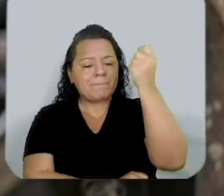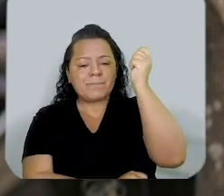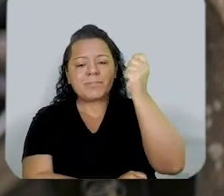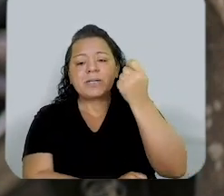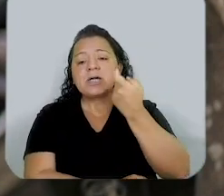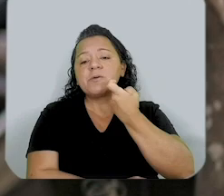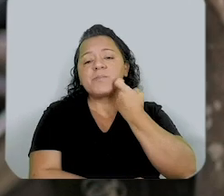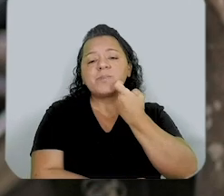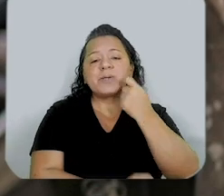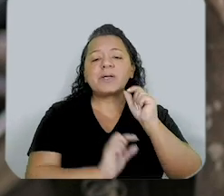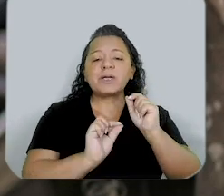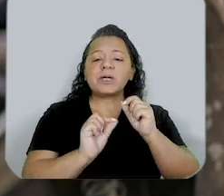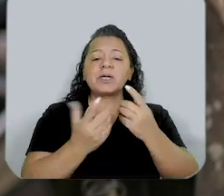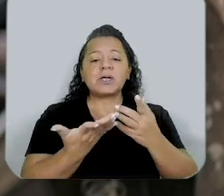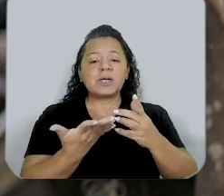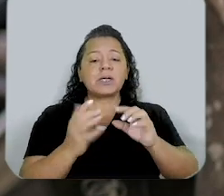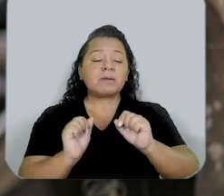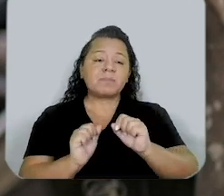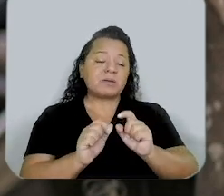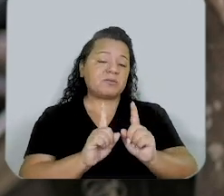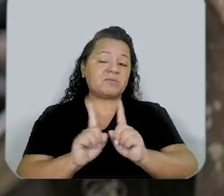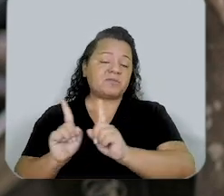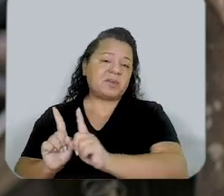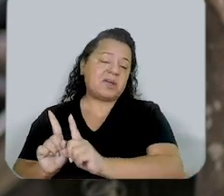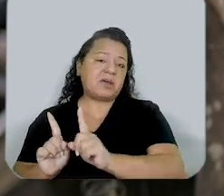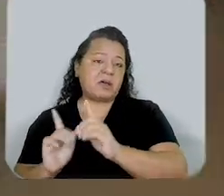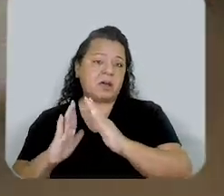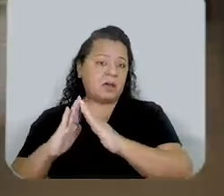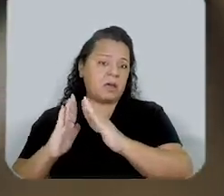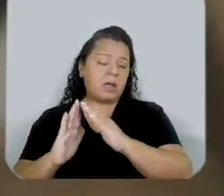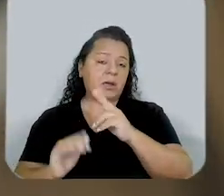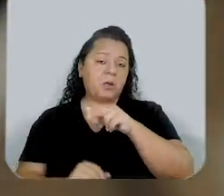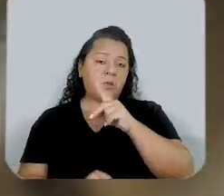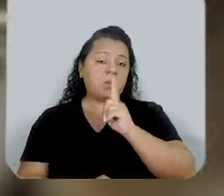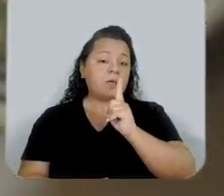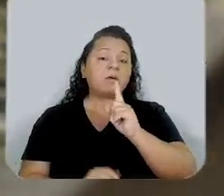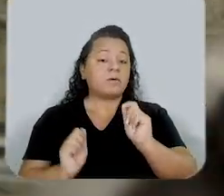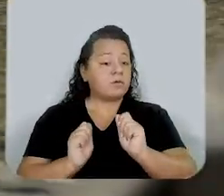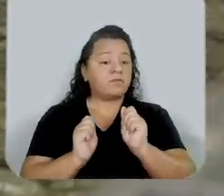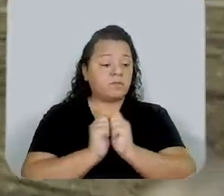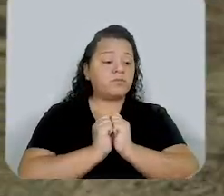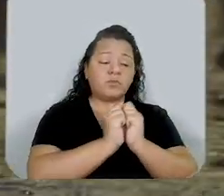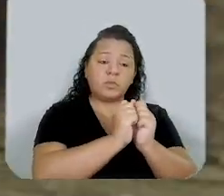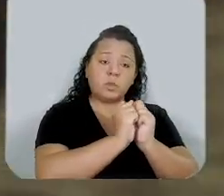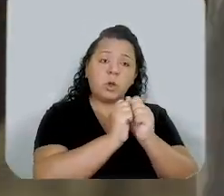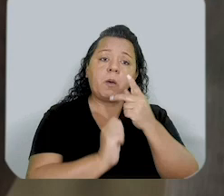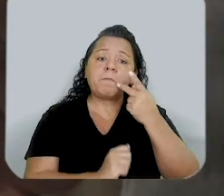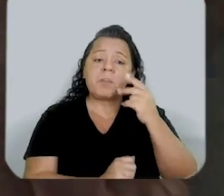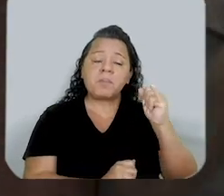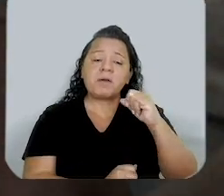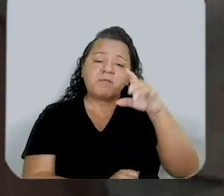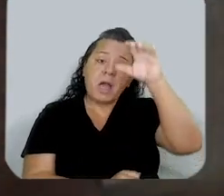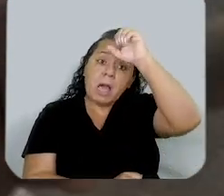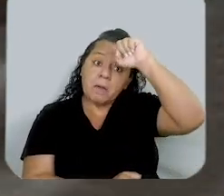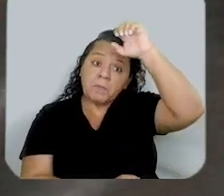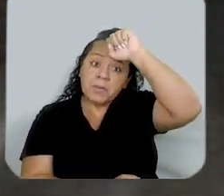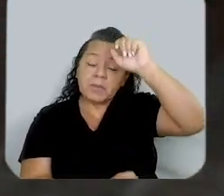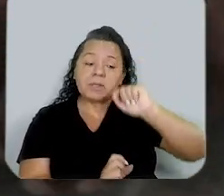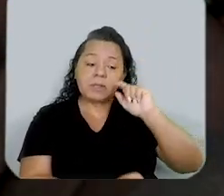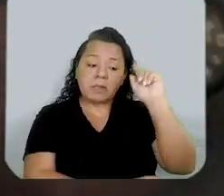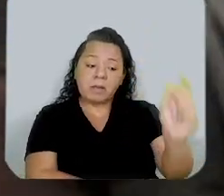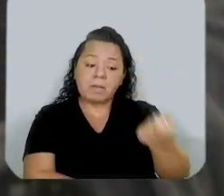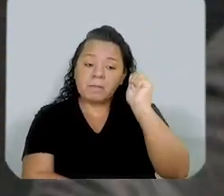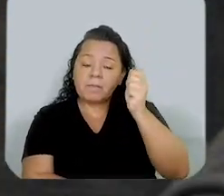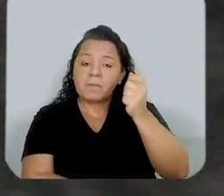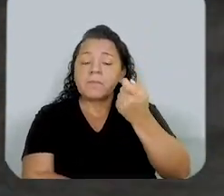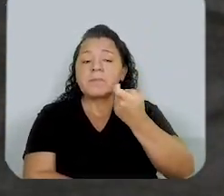meus irmãos. Eu ia com ele. E aí eu fui aprendendo a pescar, conhecer o gapó, que o gapó é a coisa mais difícil,